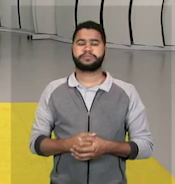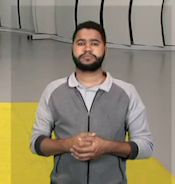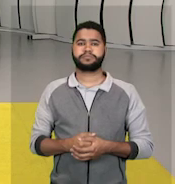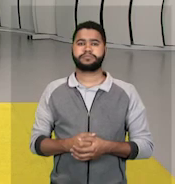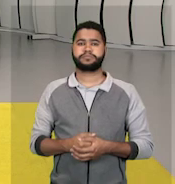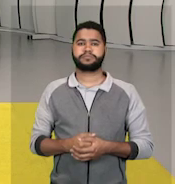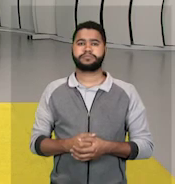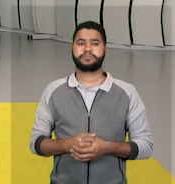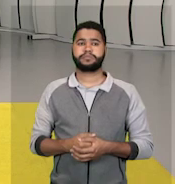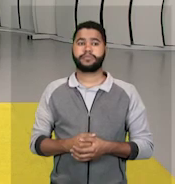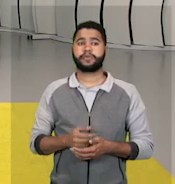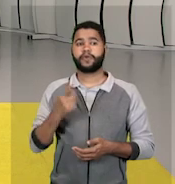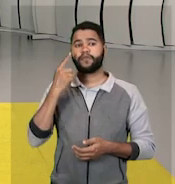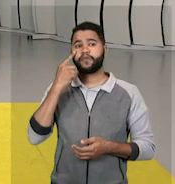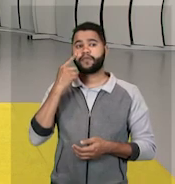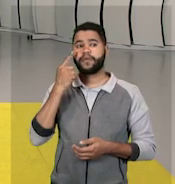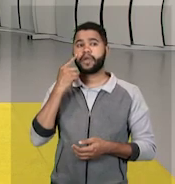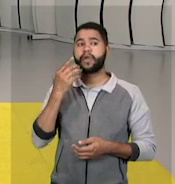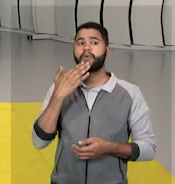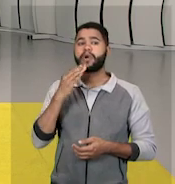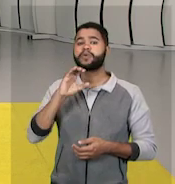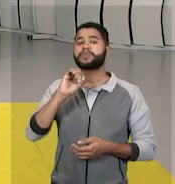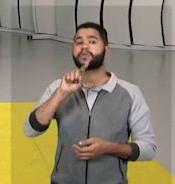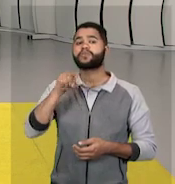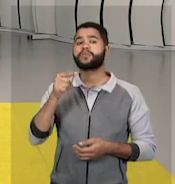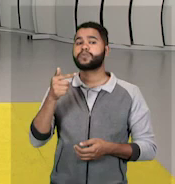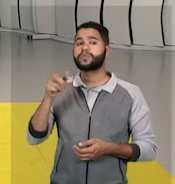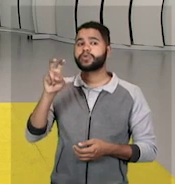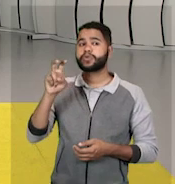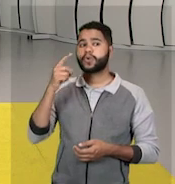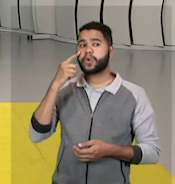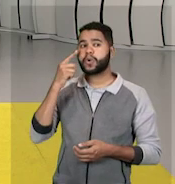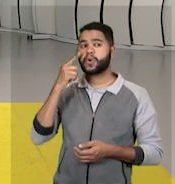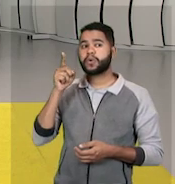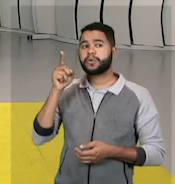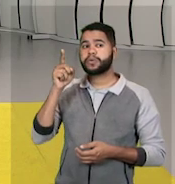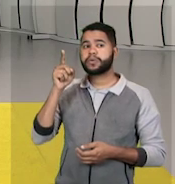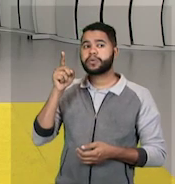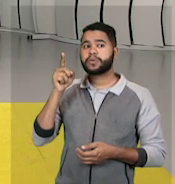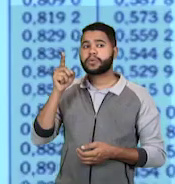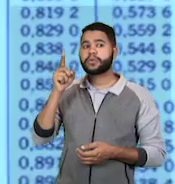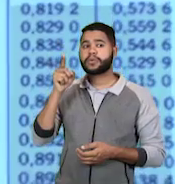E vou procurar aqui onde é que é a tangente de 0,25. Olha só, tangente.